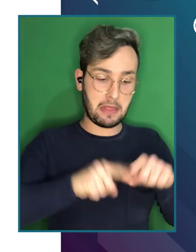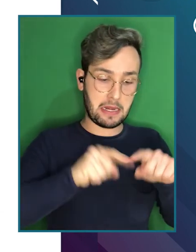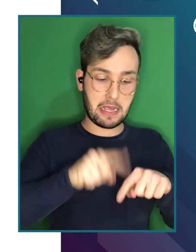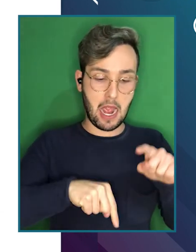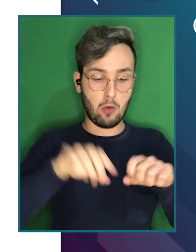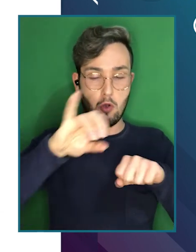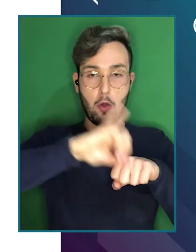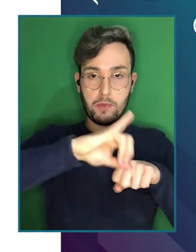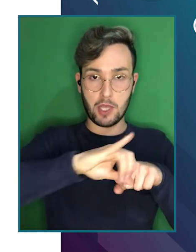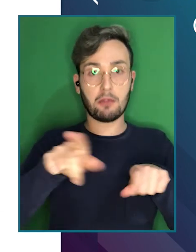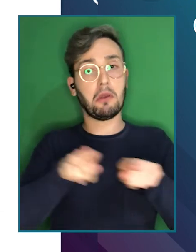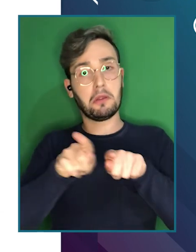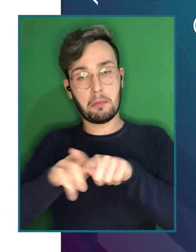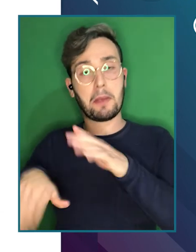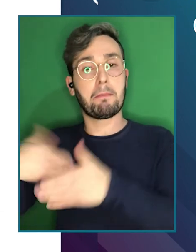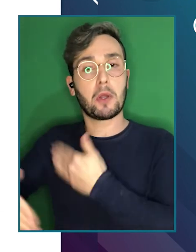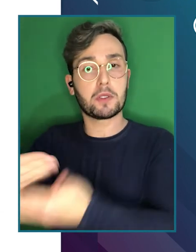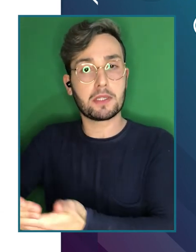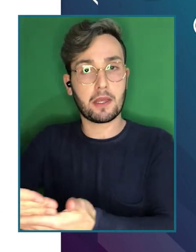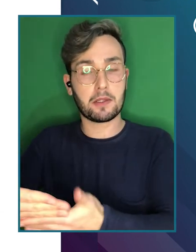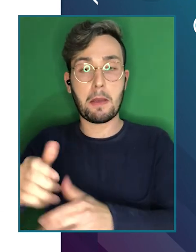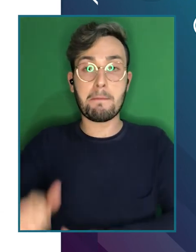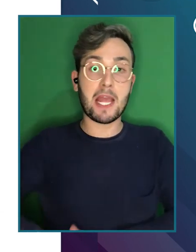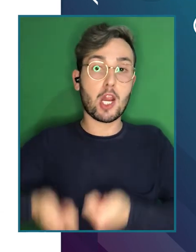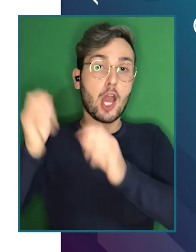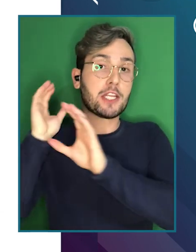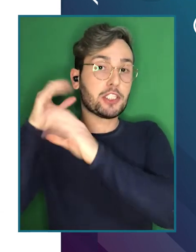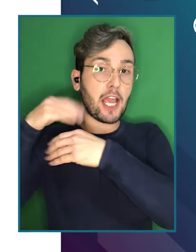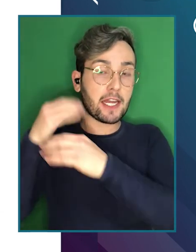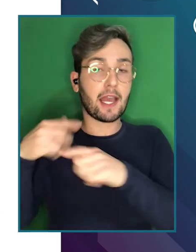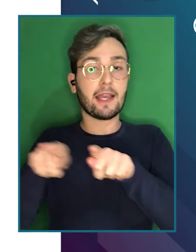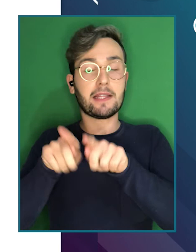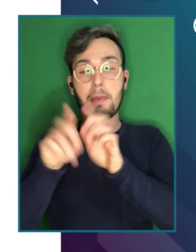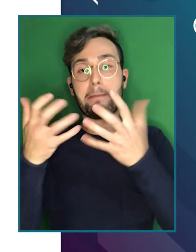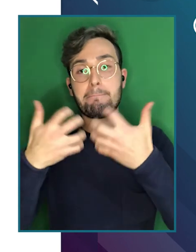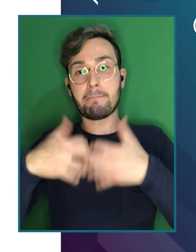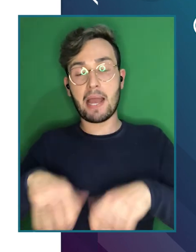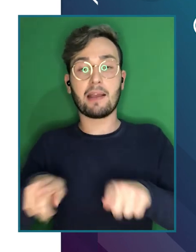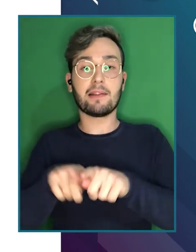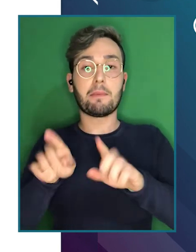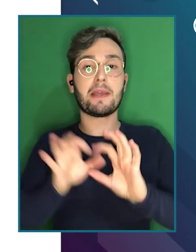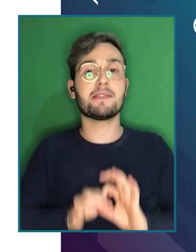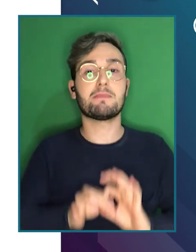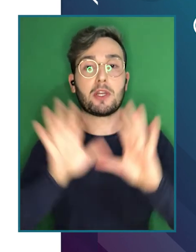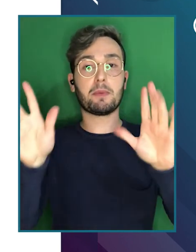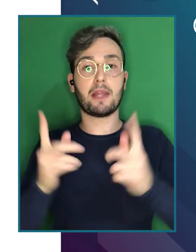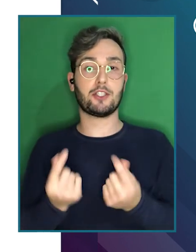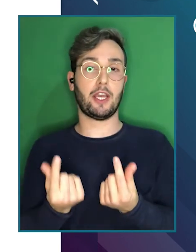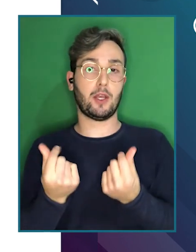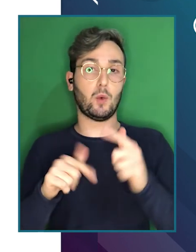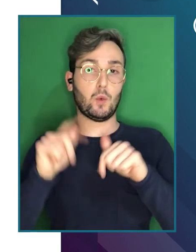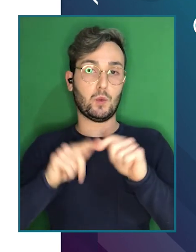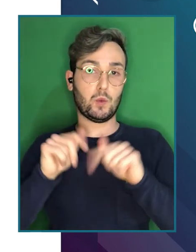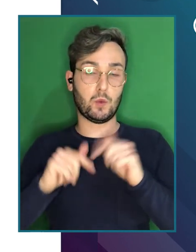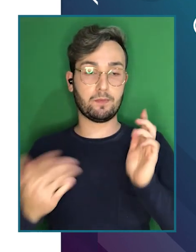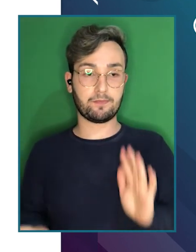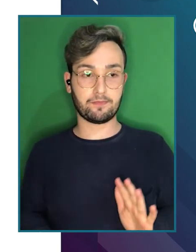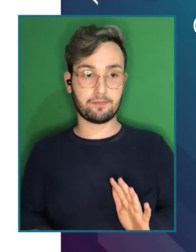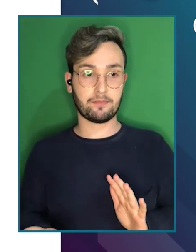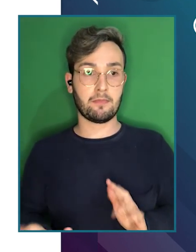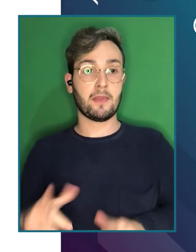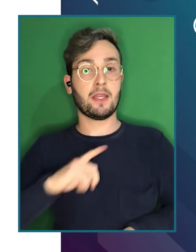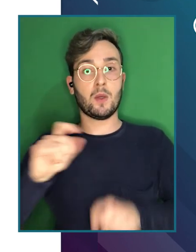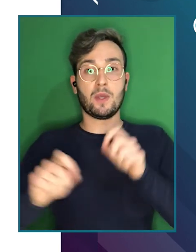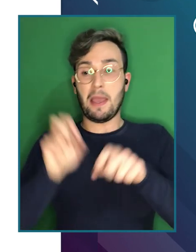processos, reduzindo a carga de trabalho de engenharia, melhorando as máquinas e a disponibilidade de recursos.